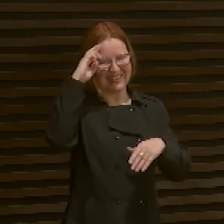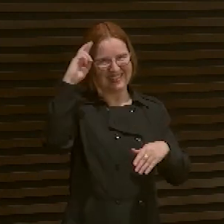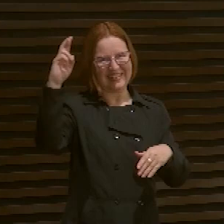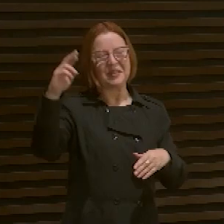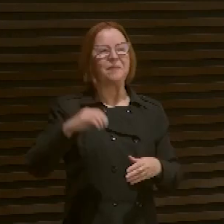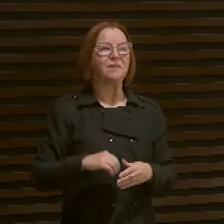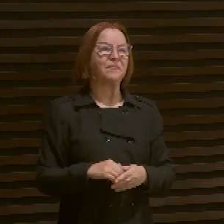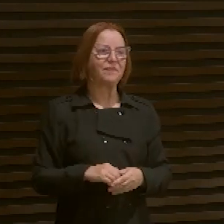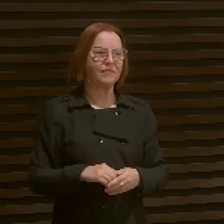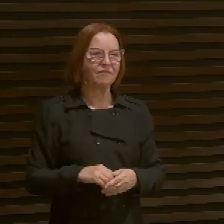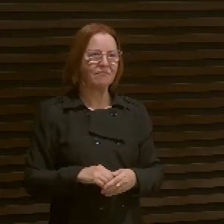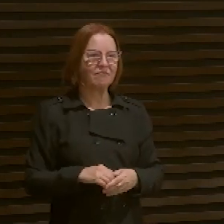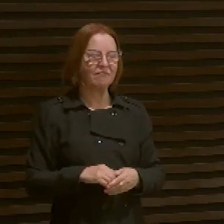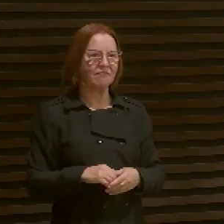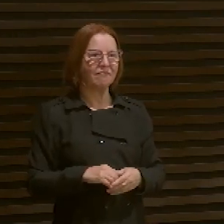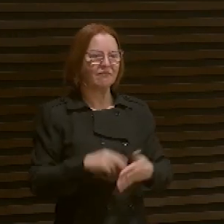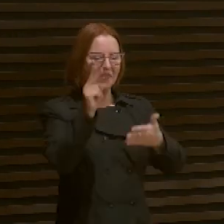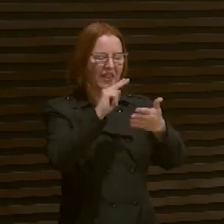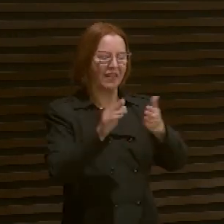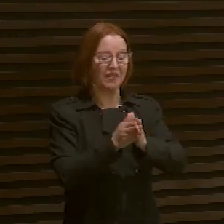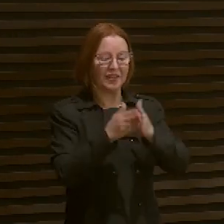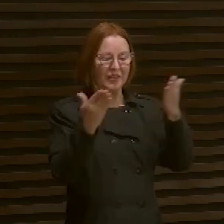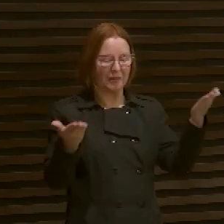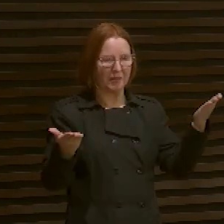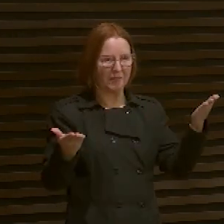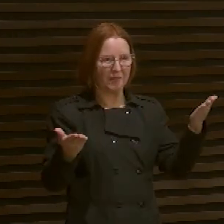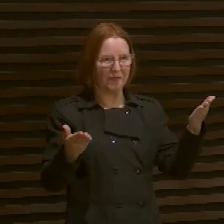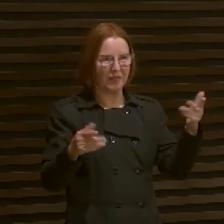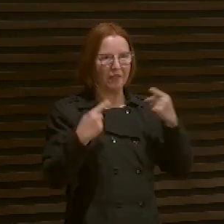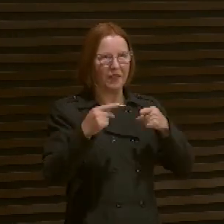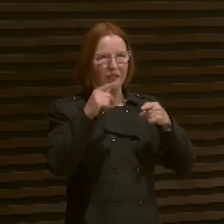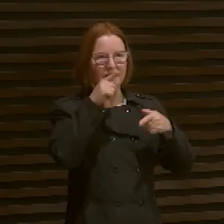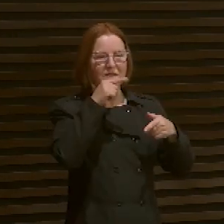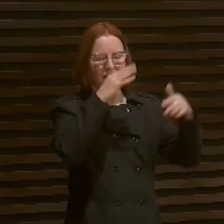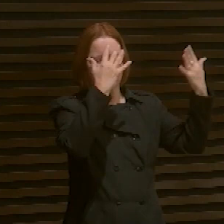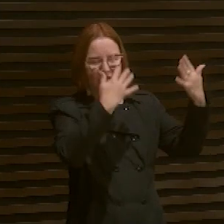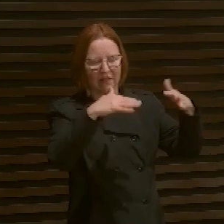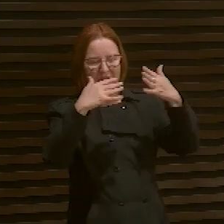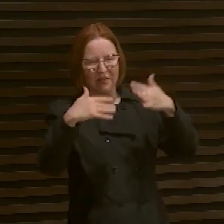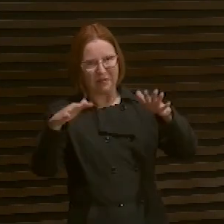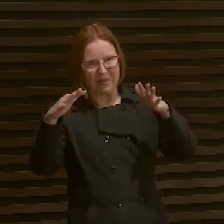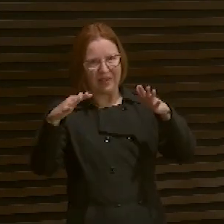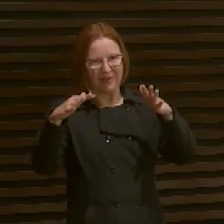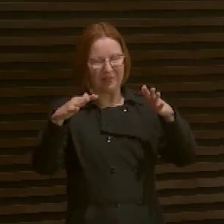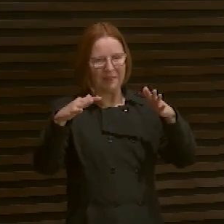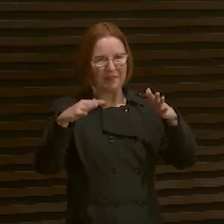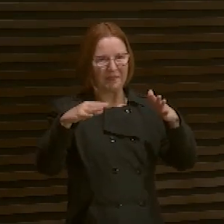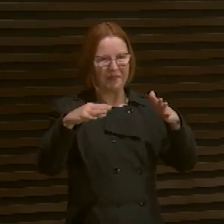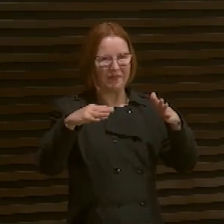E a gente, olhando na Bíblia, a questão do mar, aqui não é o caso, mas você vai ver na Bíblia que o mar, ele é um